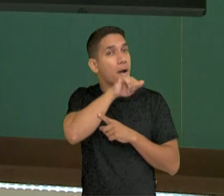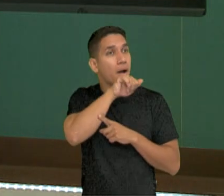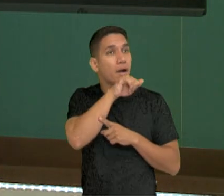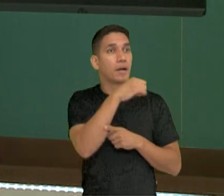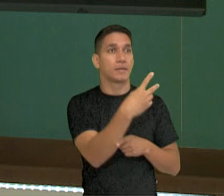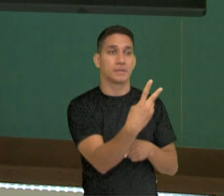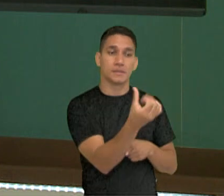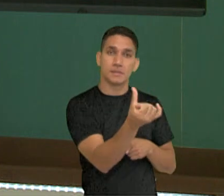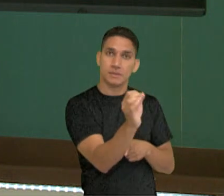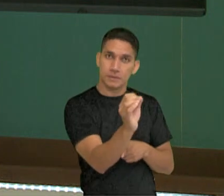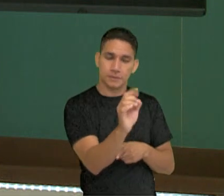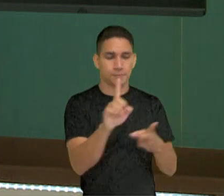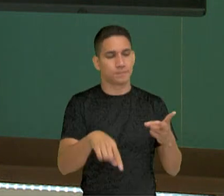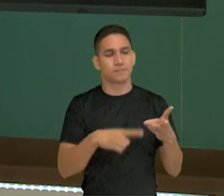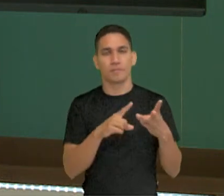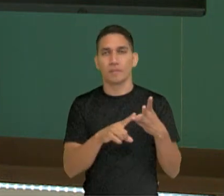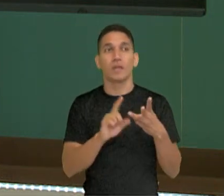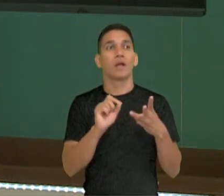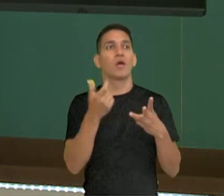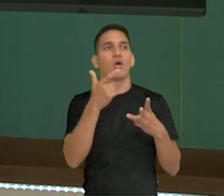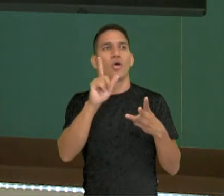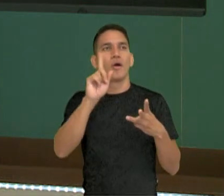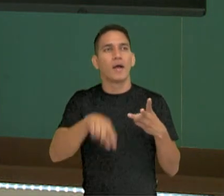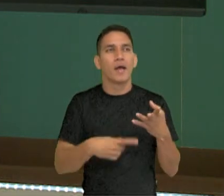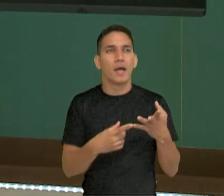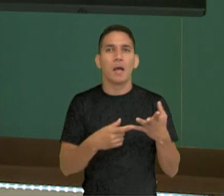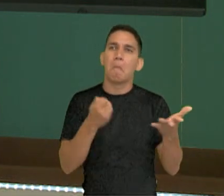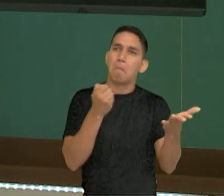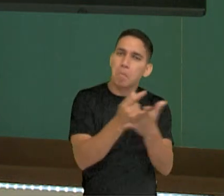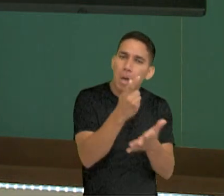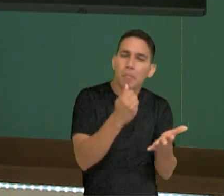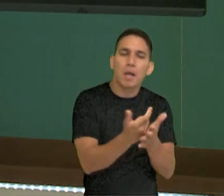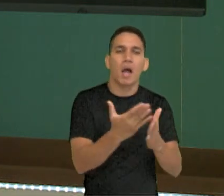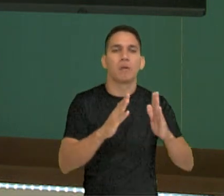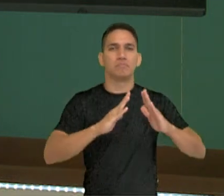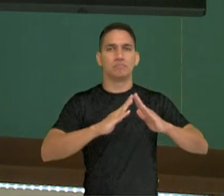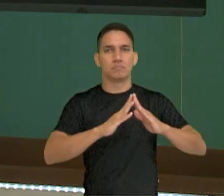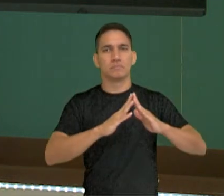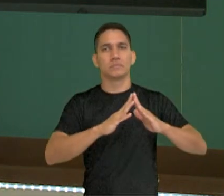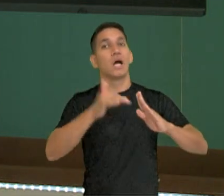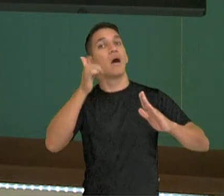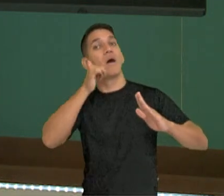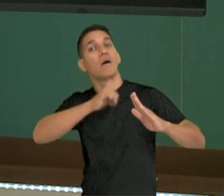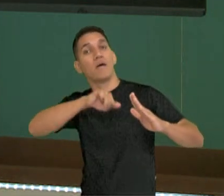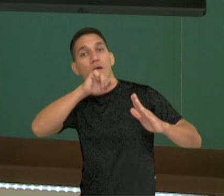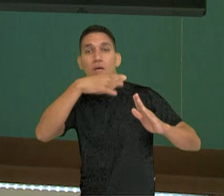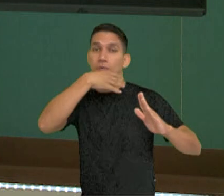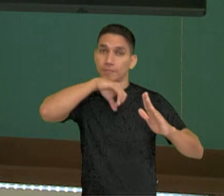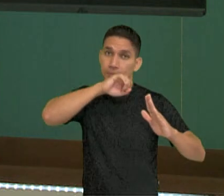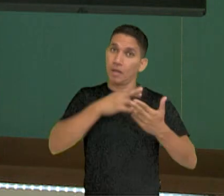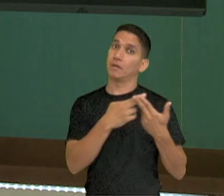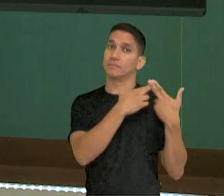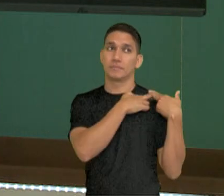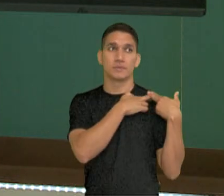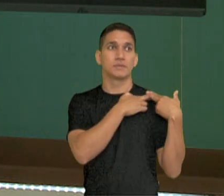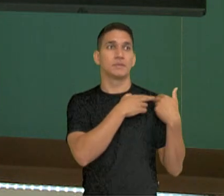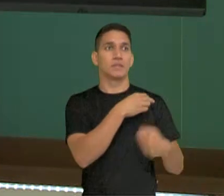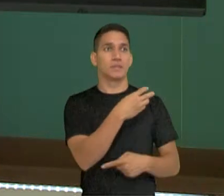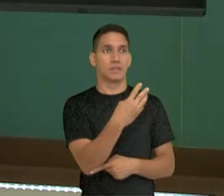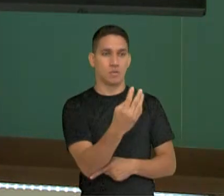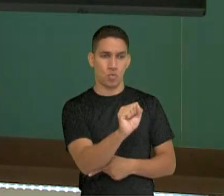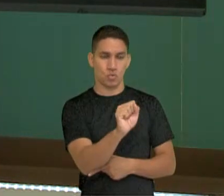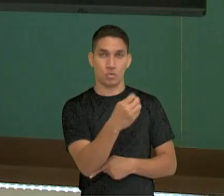Despesas essenciais, R$ 840, que é a manutenção da casa, o pai e a mãe vão ser responsáveis dessa despesa. E despesas